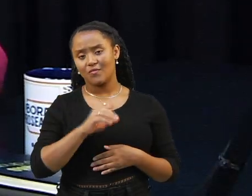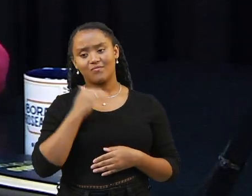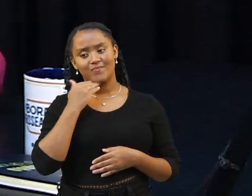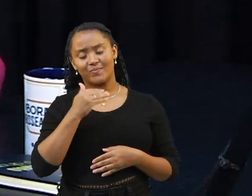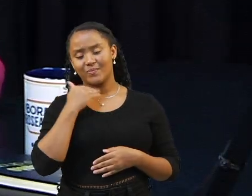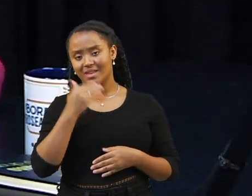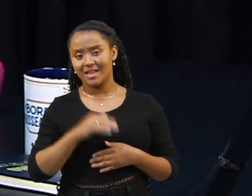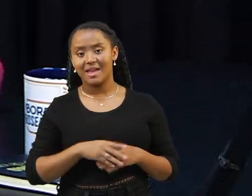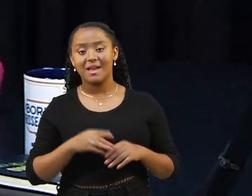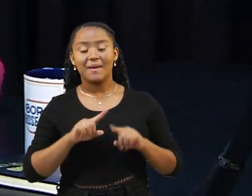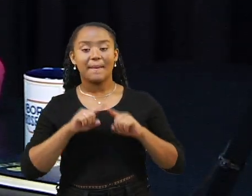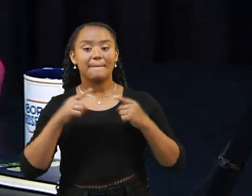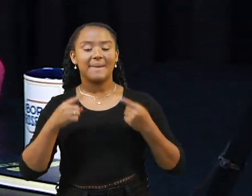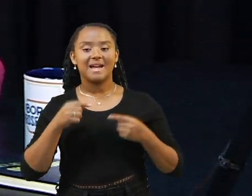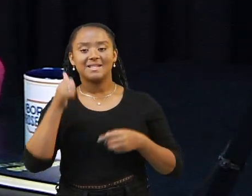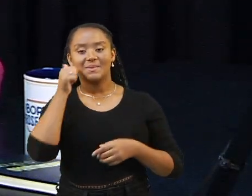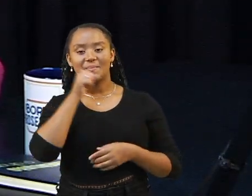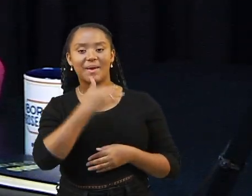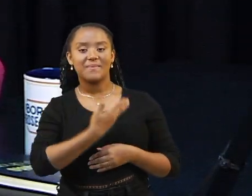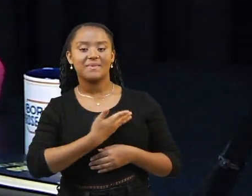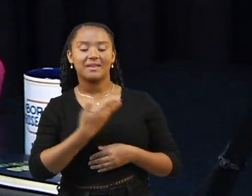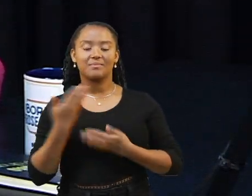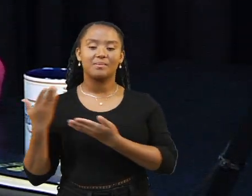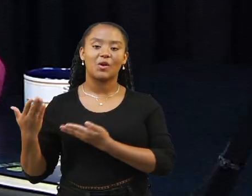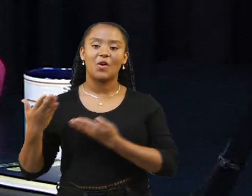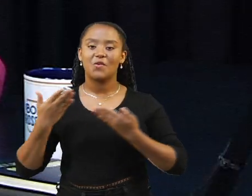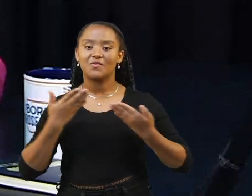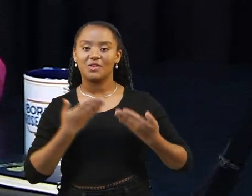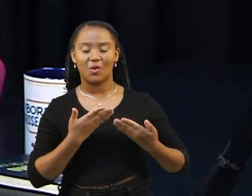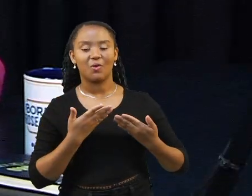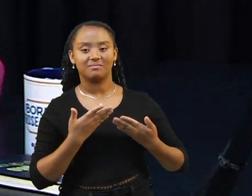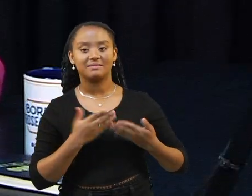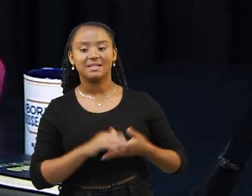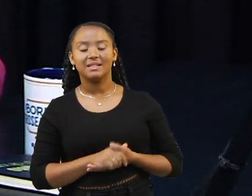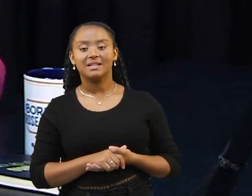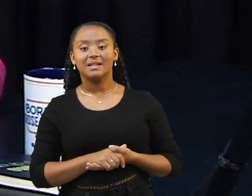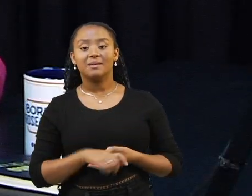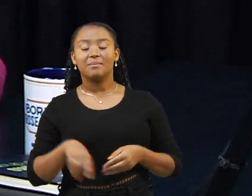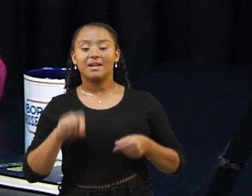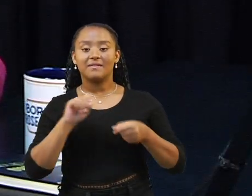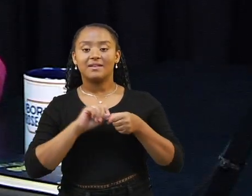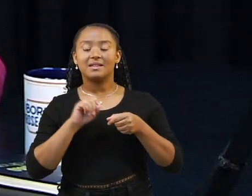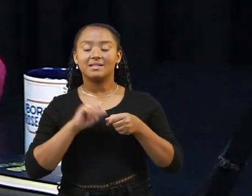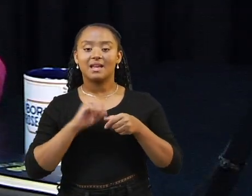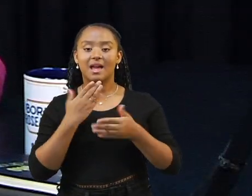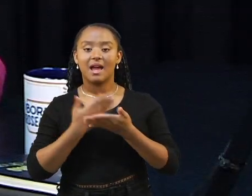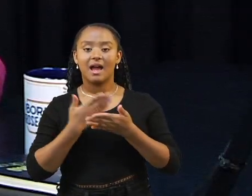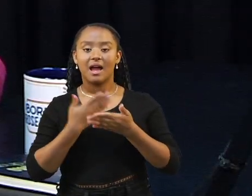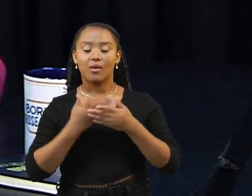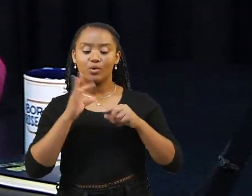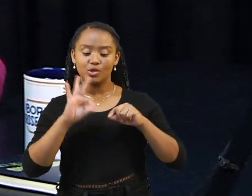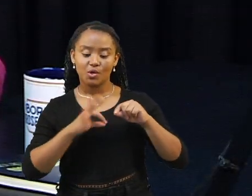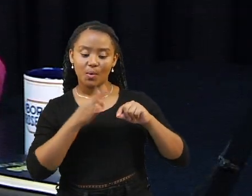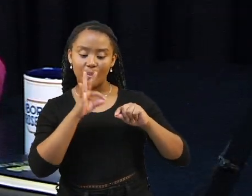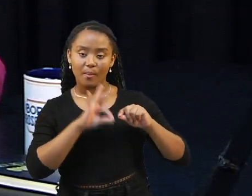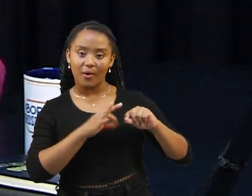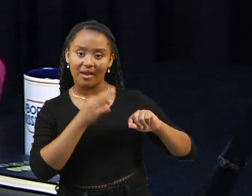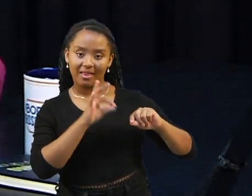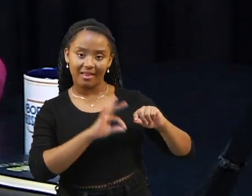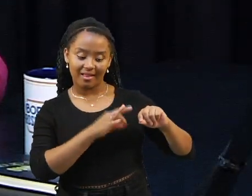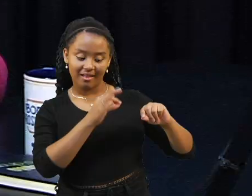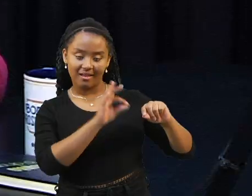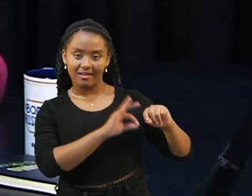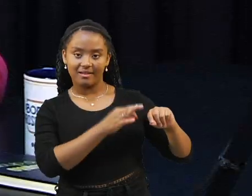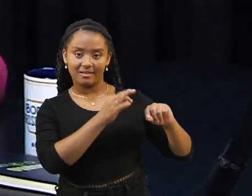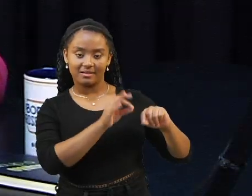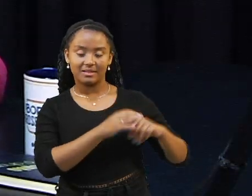ter jeito. A convite de uma grande amiga, ela me chamou para fazer aula